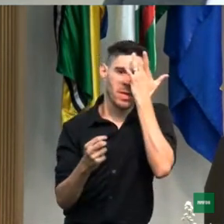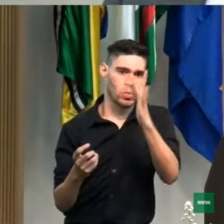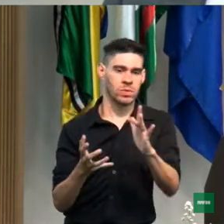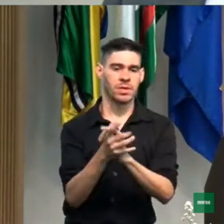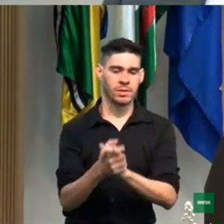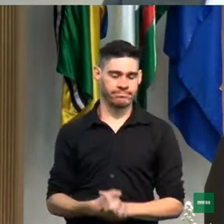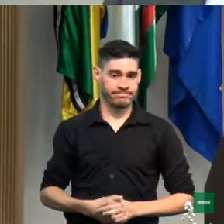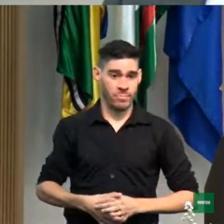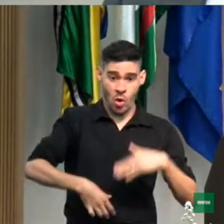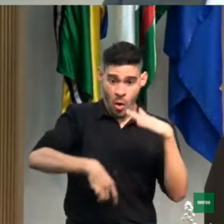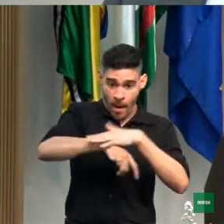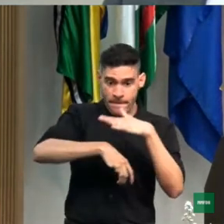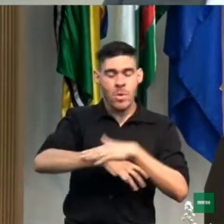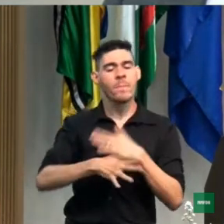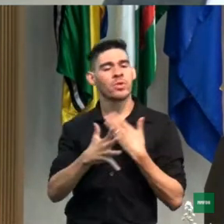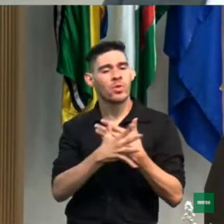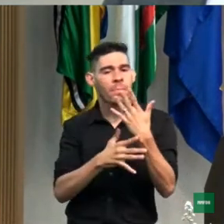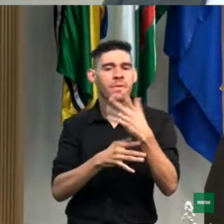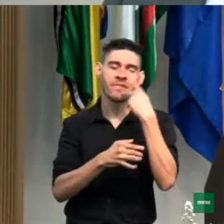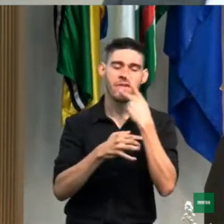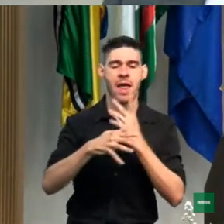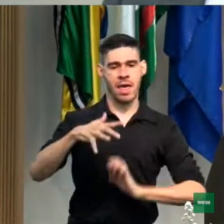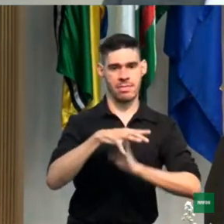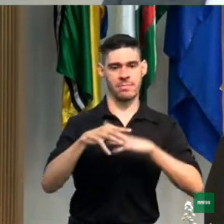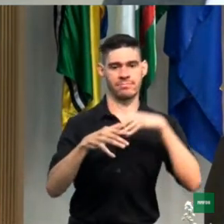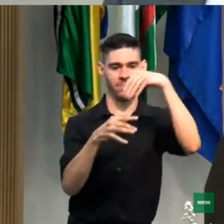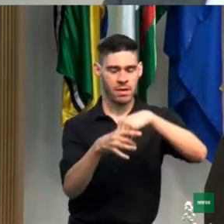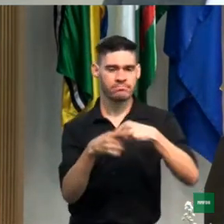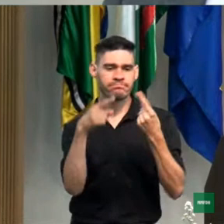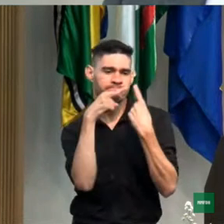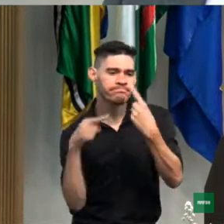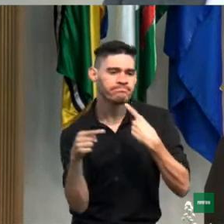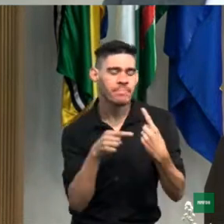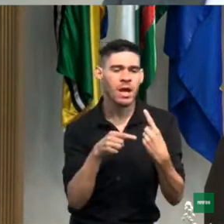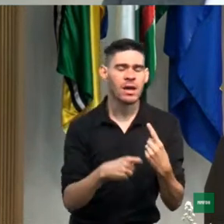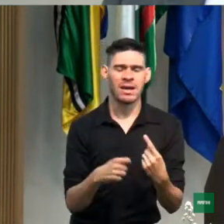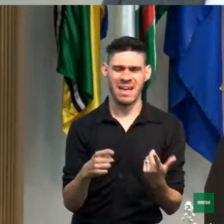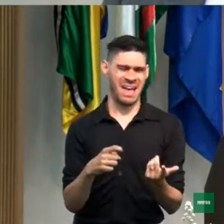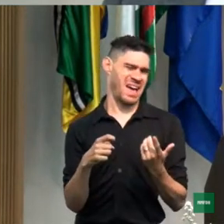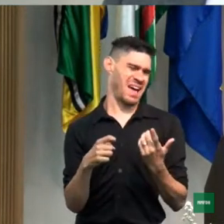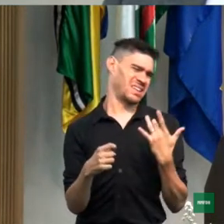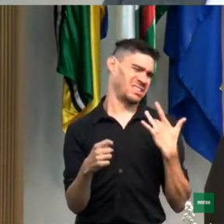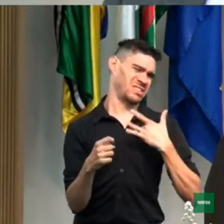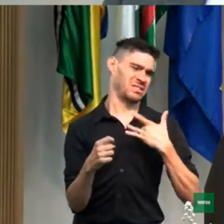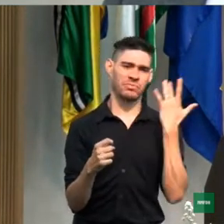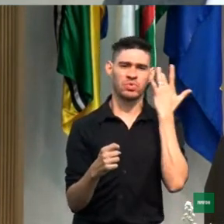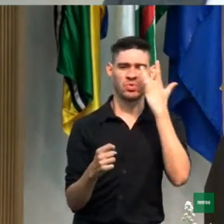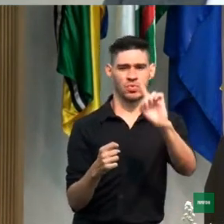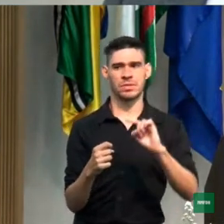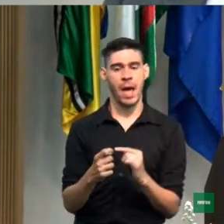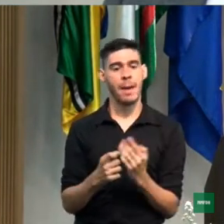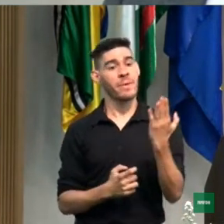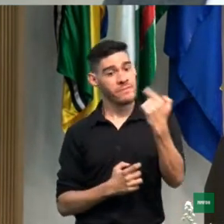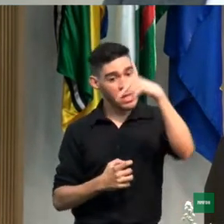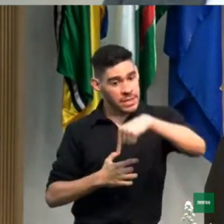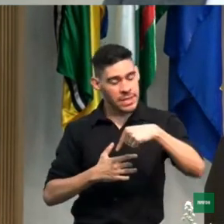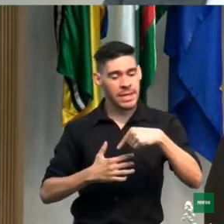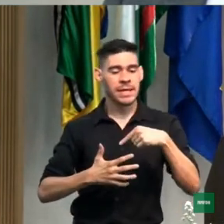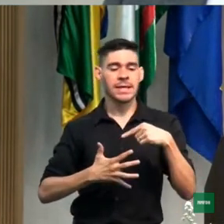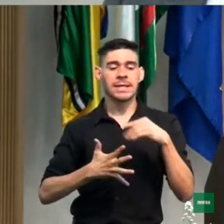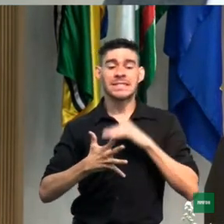isso dentro da empresa? Mas a gente não sabe, ministra. Vem aqui na Secretaria Nacional dos Direitos da Pessoa com